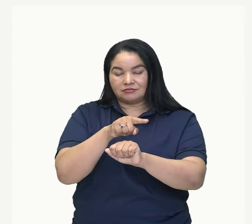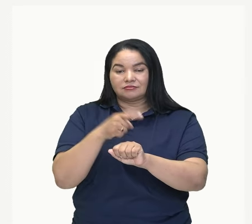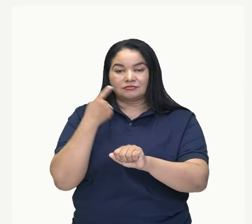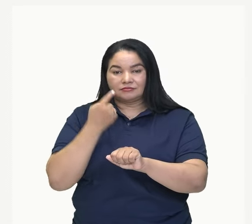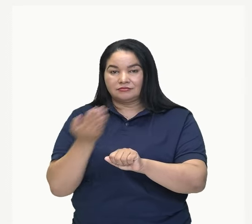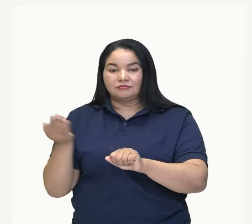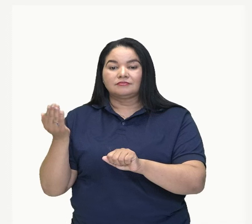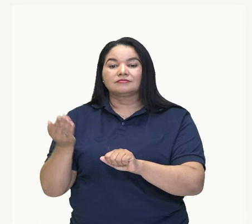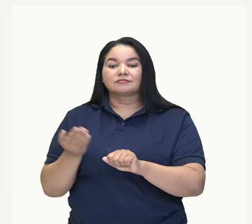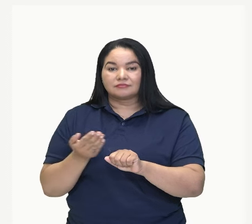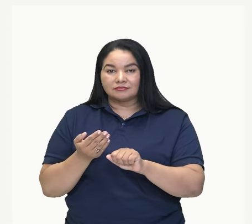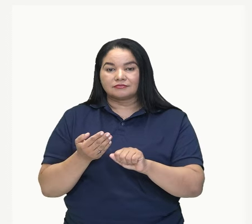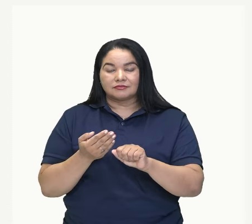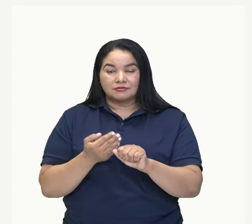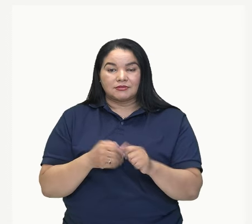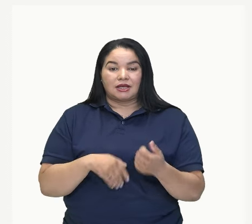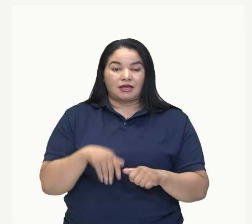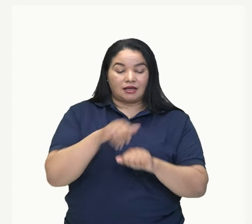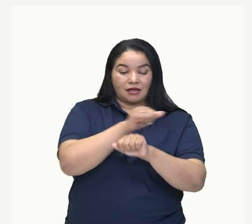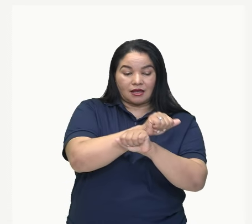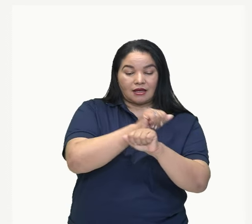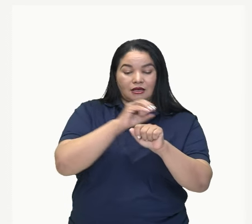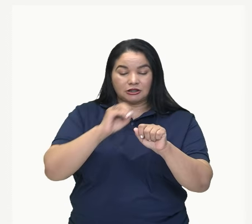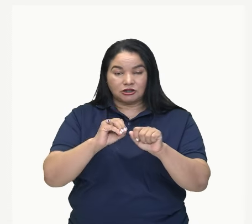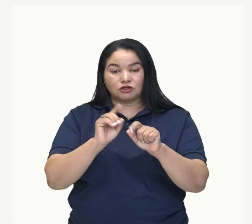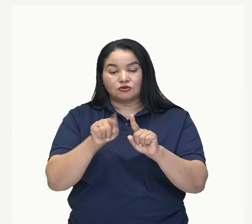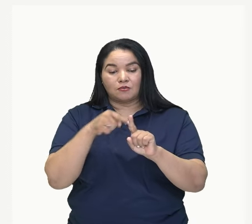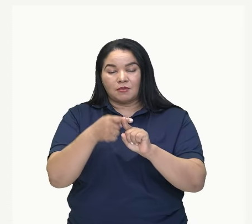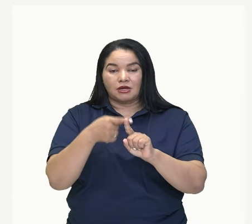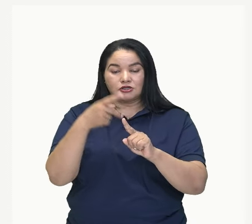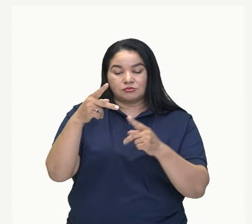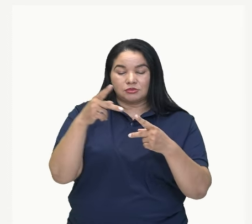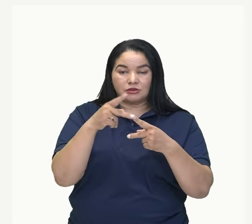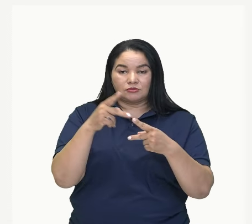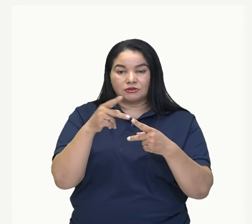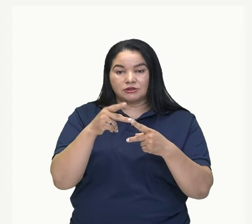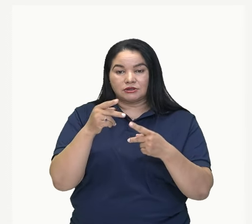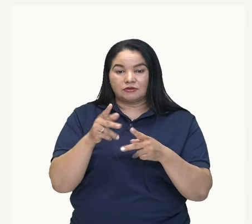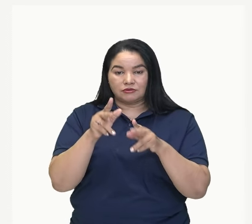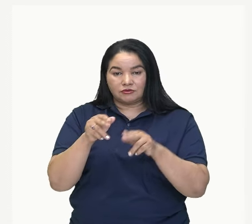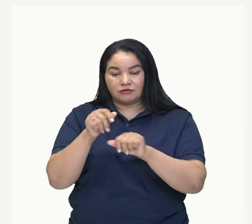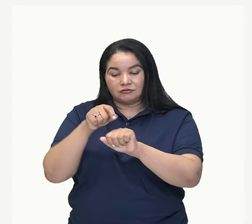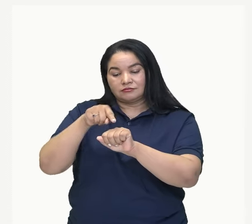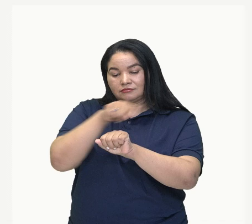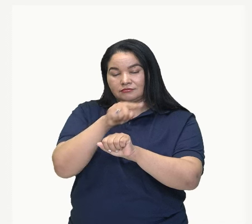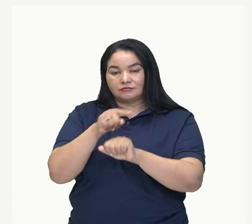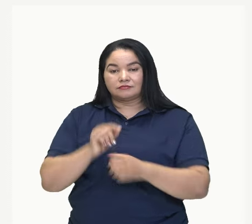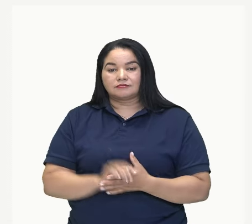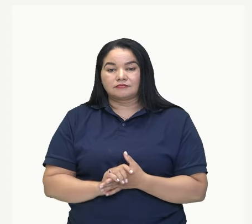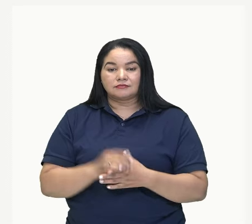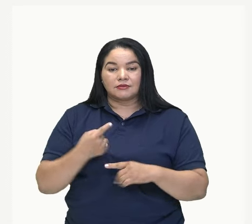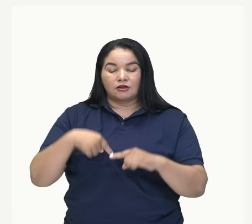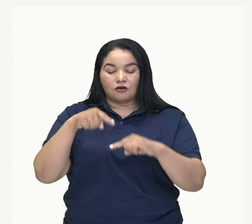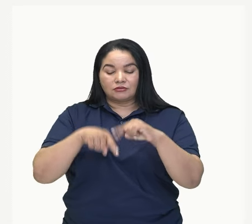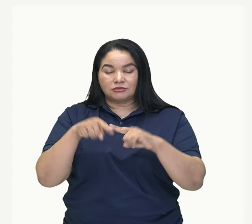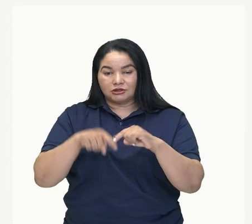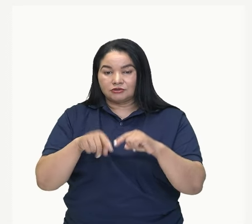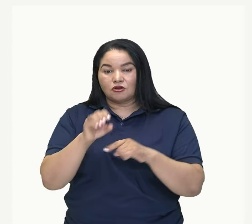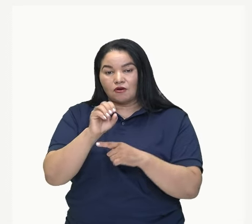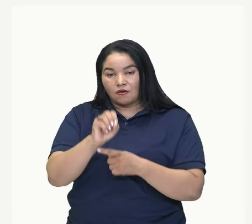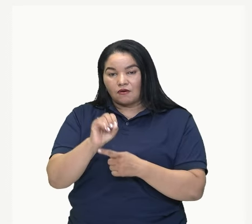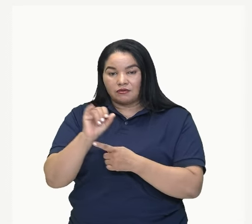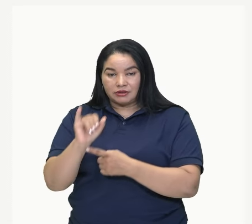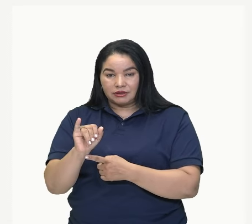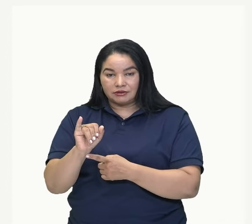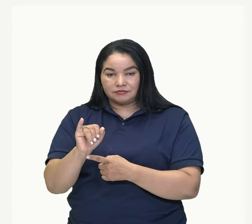encontro de preposição mais artigo feminino. Então, objeto indireto, porque tem a